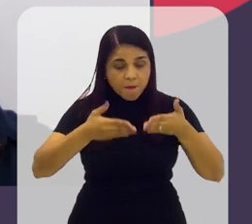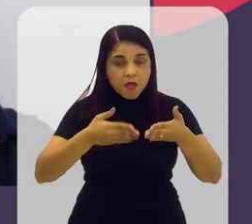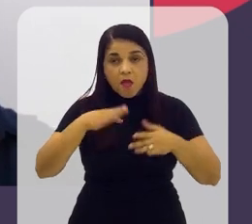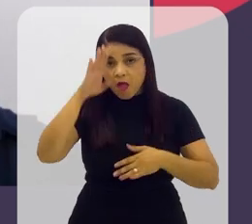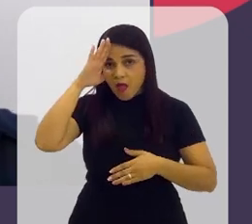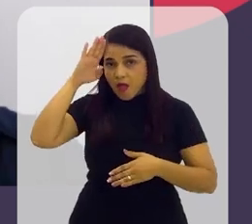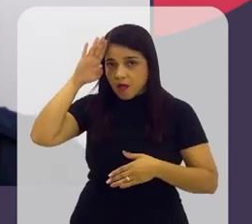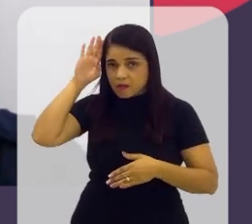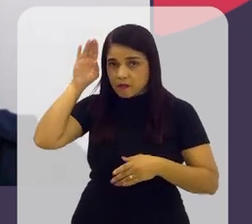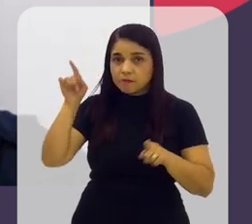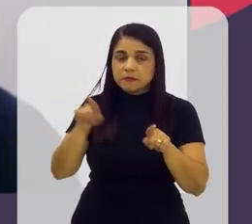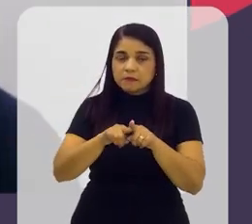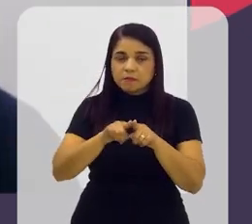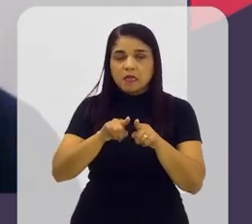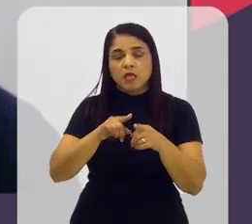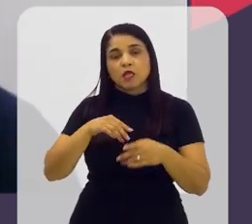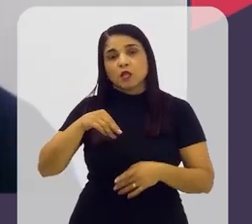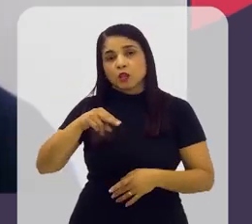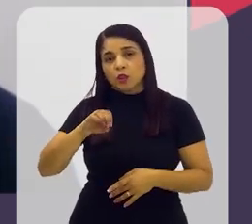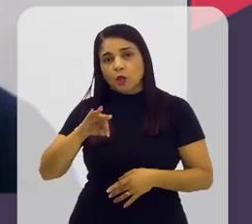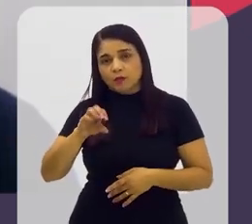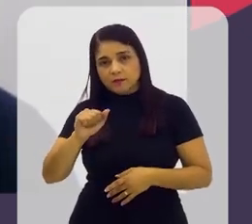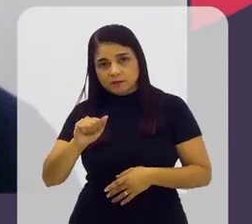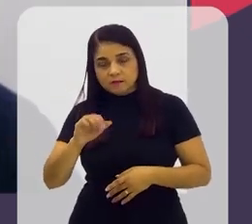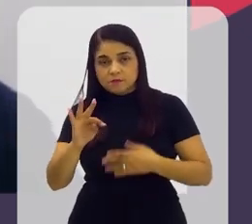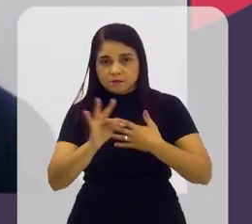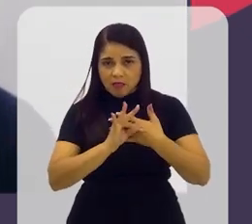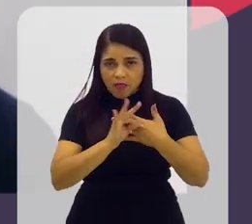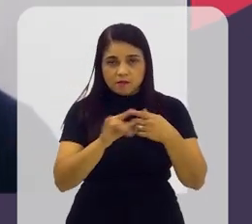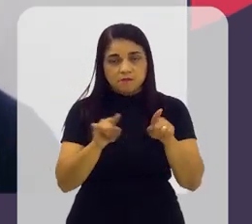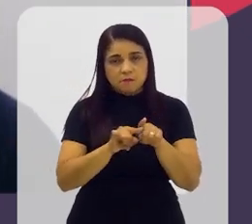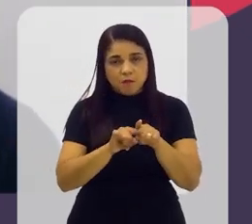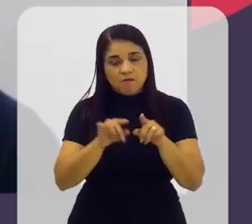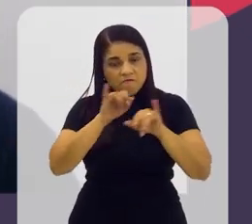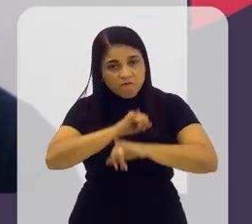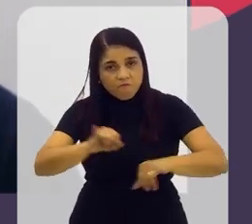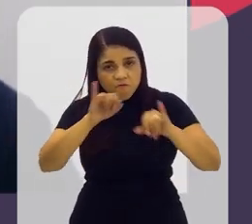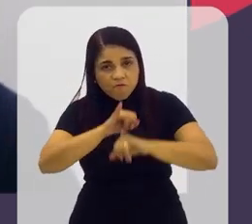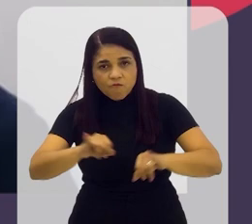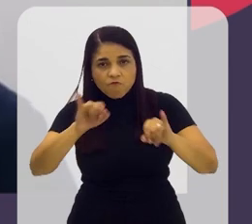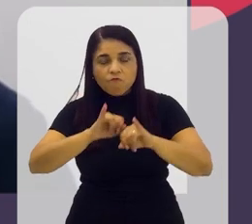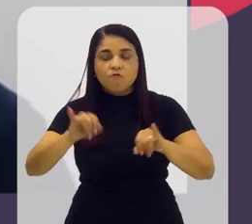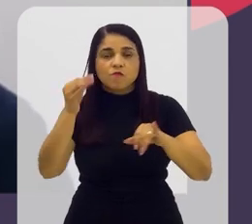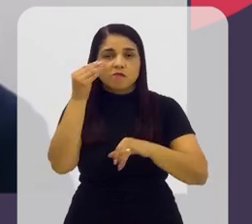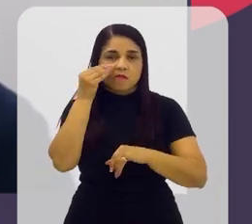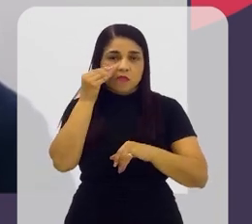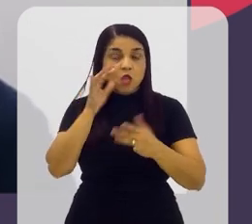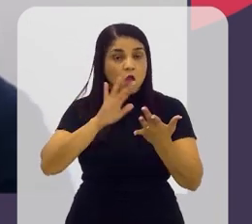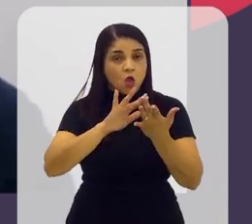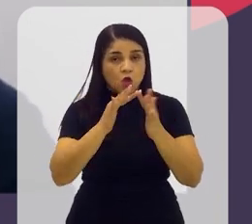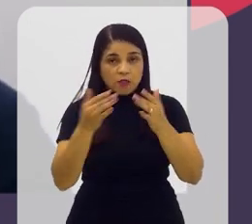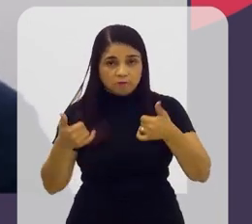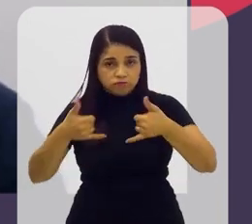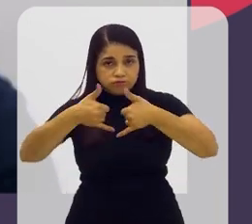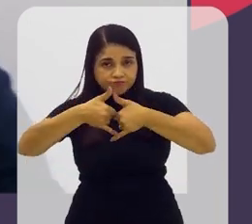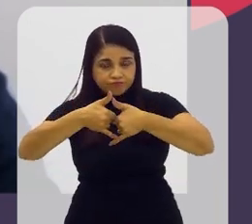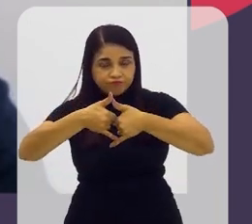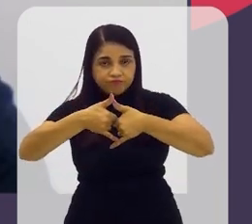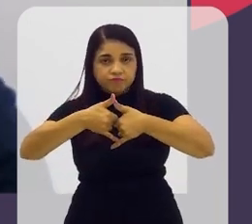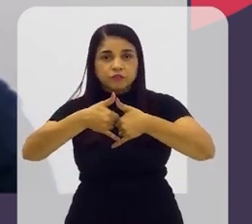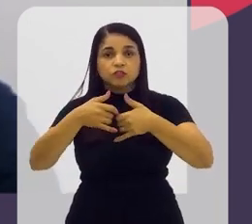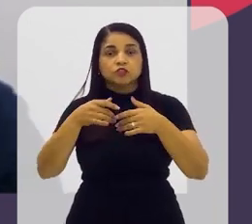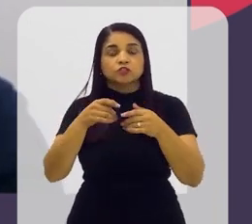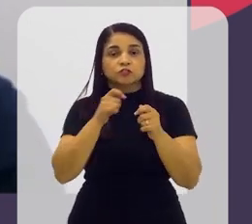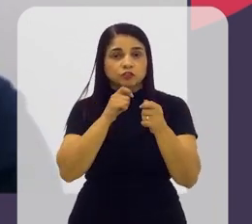acadêmico, né, a gente lançou notas técnicas para tentar divulgar essa informação. Estamos entrando em contato com os veículos